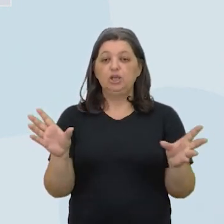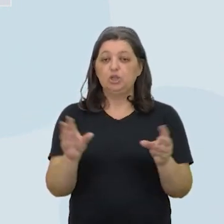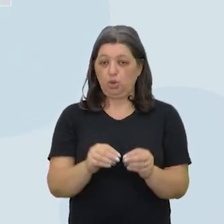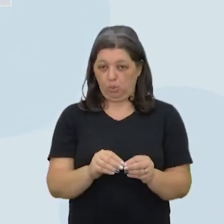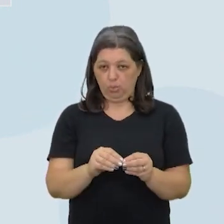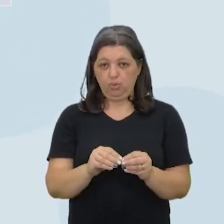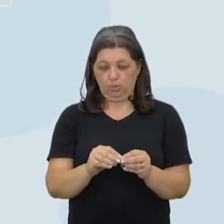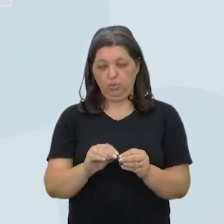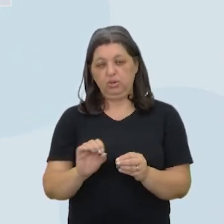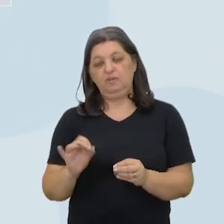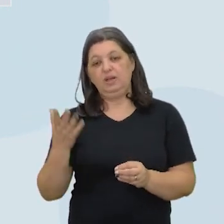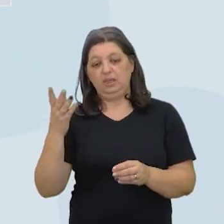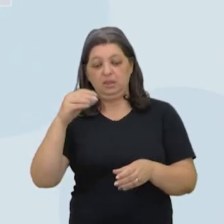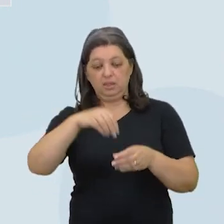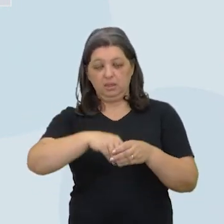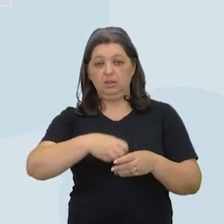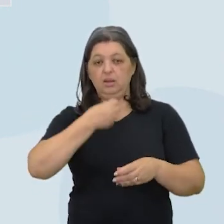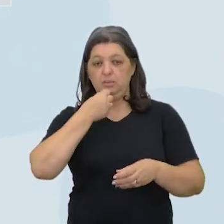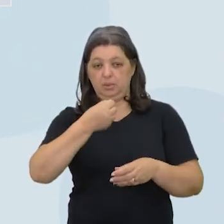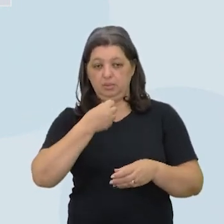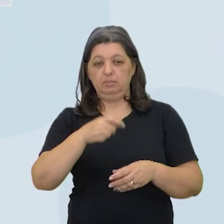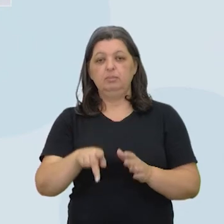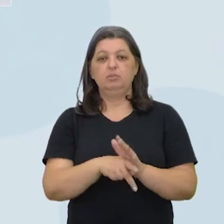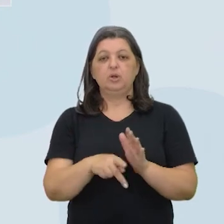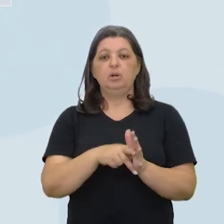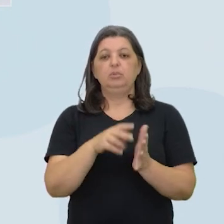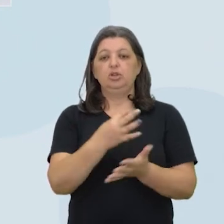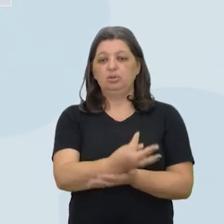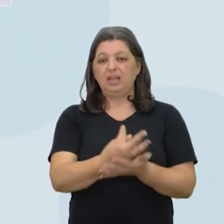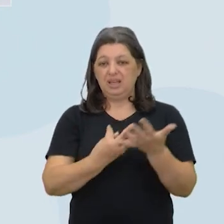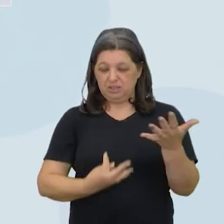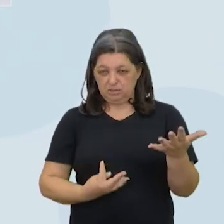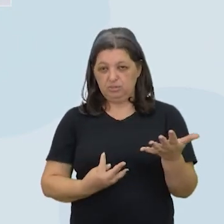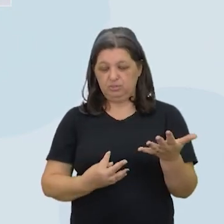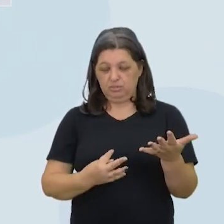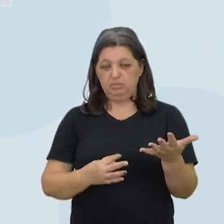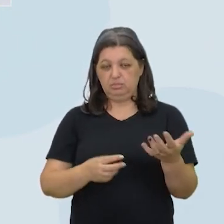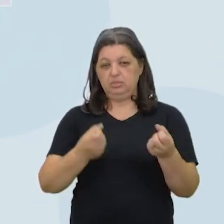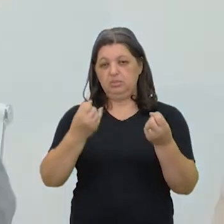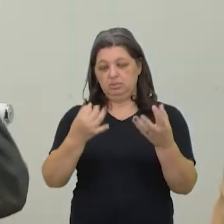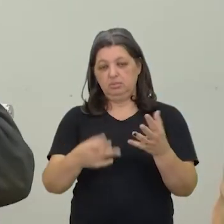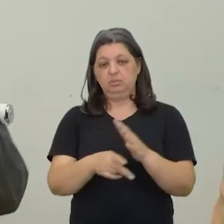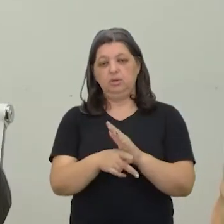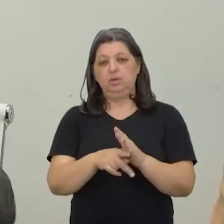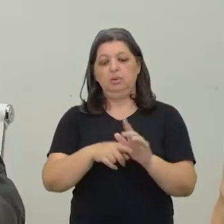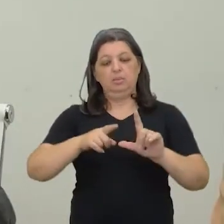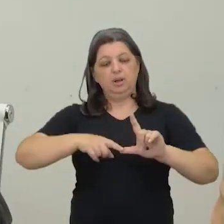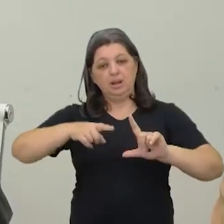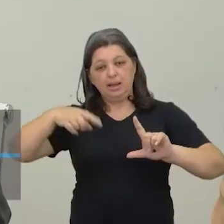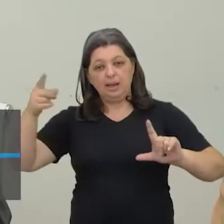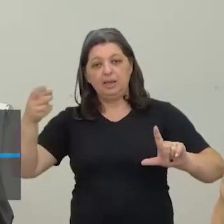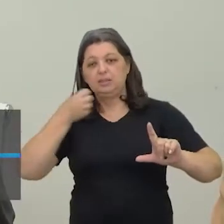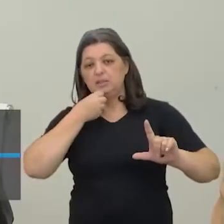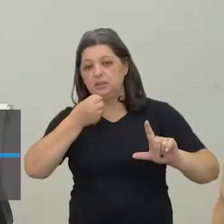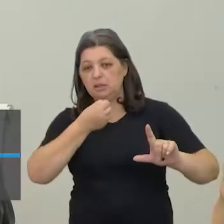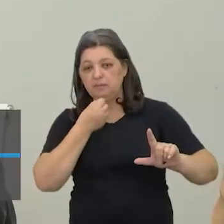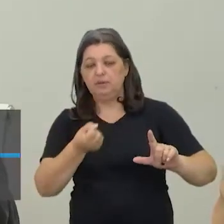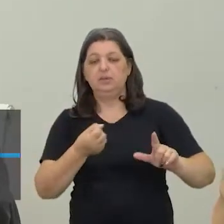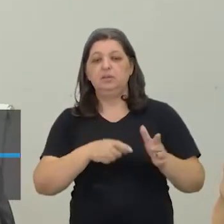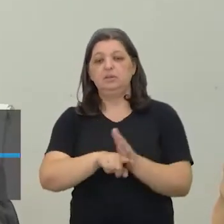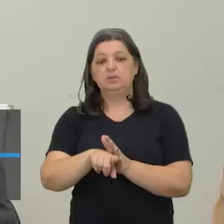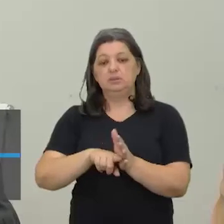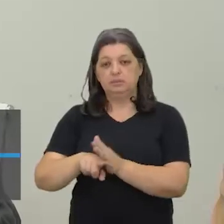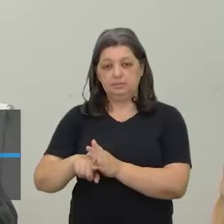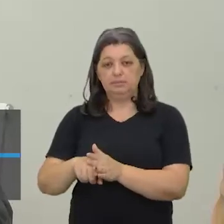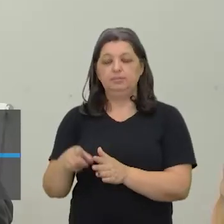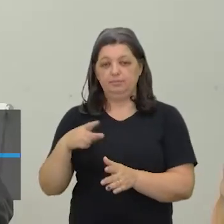haverá dentro da reportagem. E o corpo do texto, que envolve tudo aquilo que falamos na última aula. Gráfico, entrevista, envolve